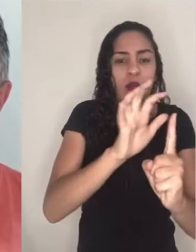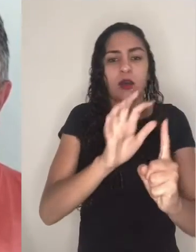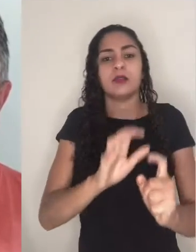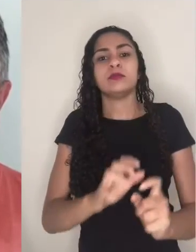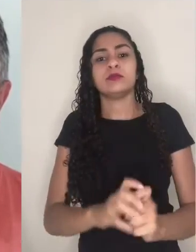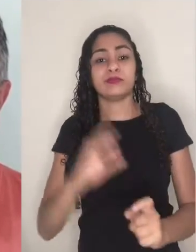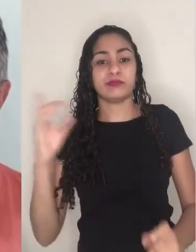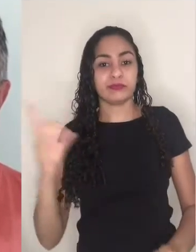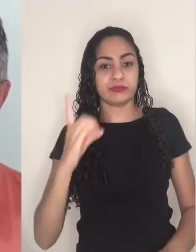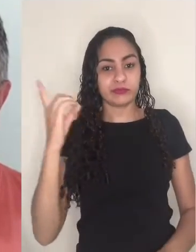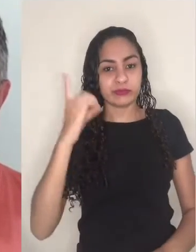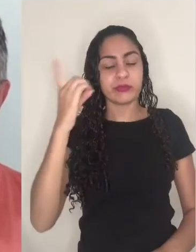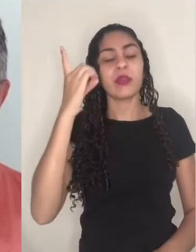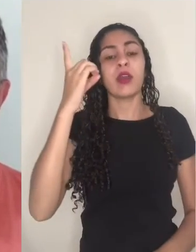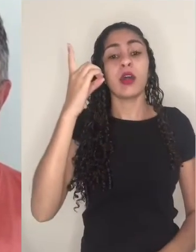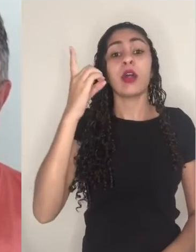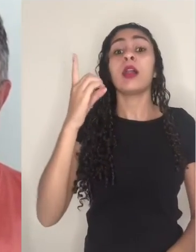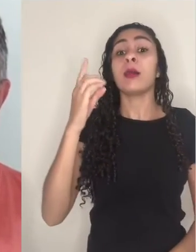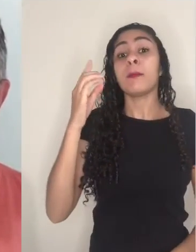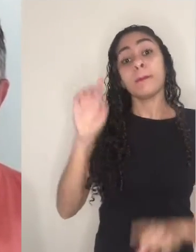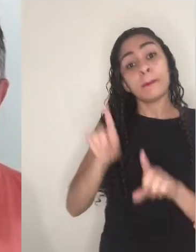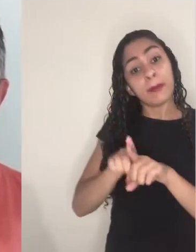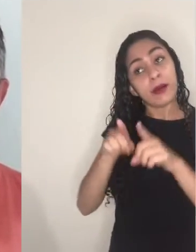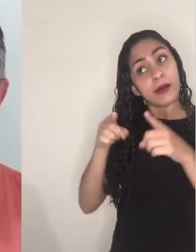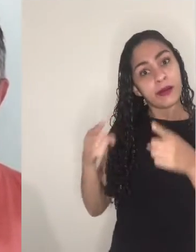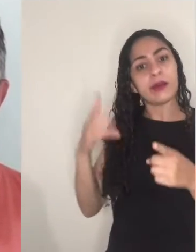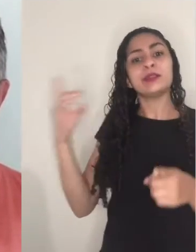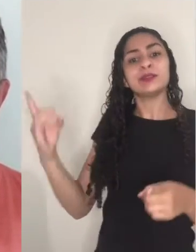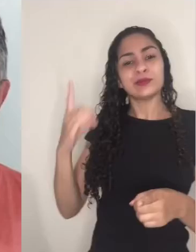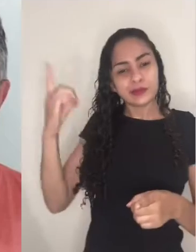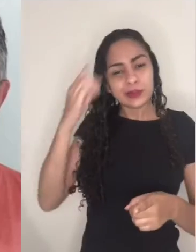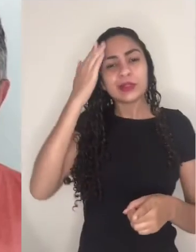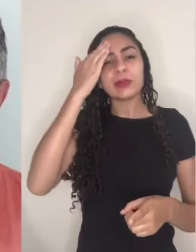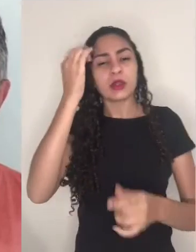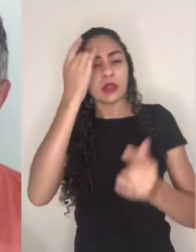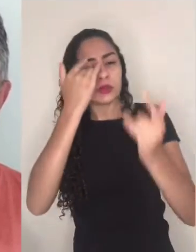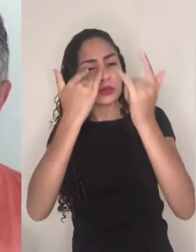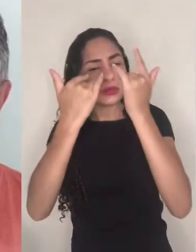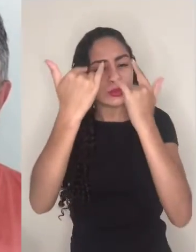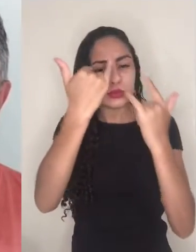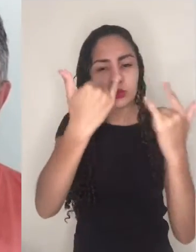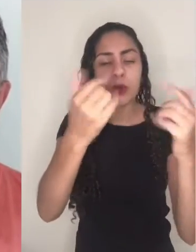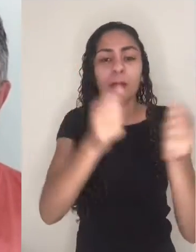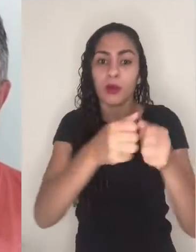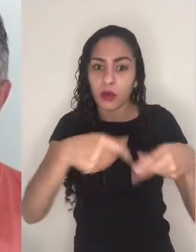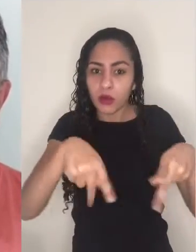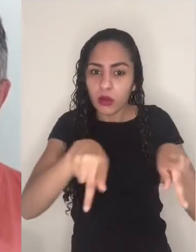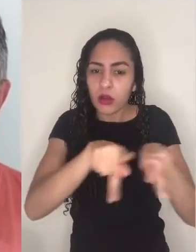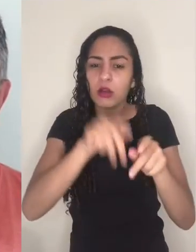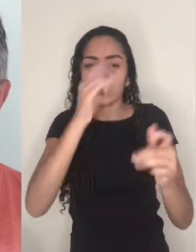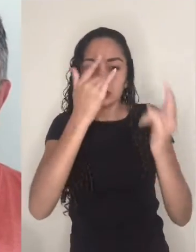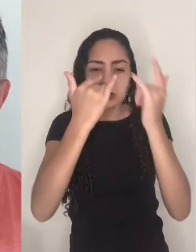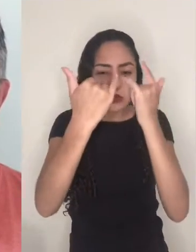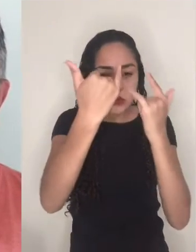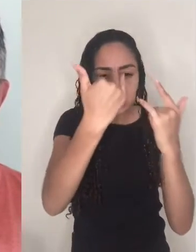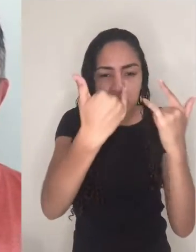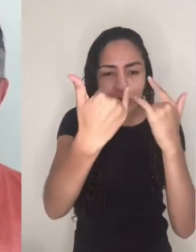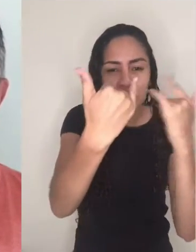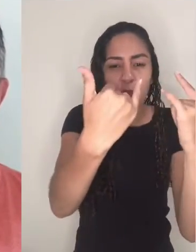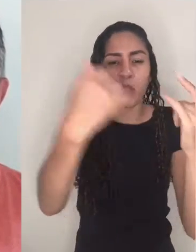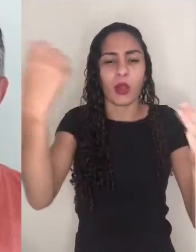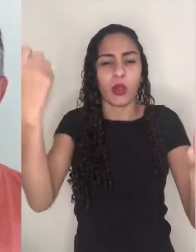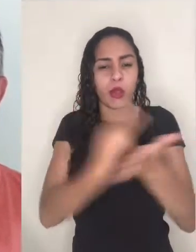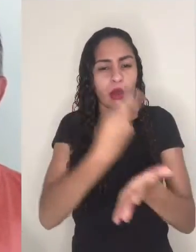maioria deles era inconscientemente influenciada a tal atitude, movida pelo erro,